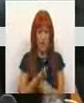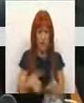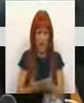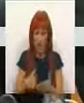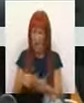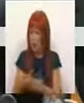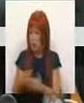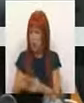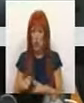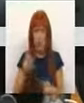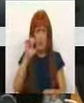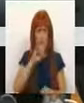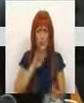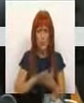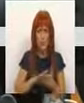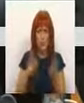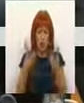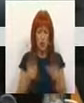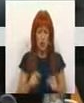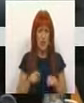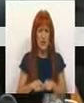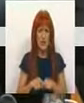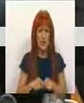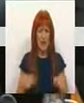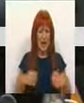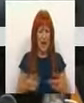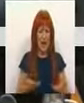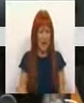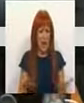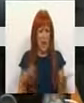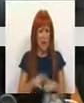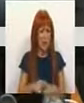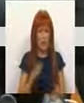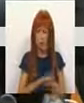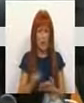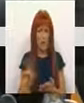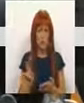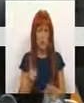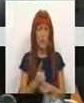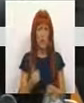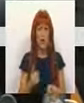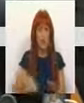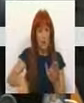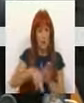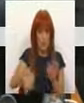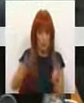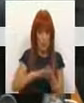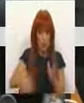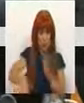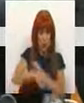candidaturas. O Estado devia ter publicado a dotação orçamental para estes incentivos e não as publicou. Publicou uma portaria,